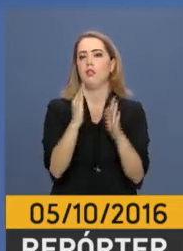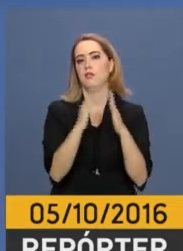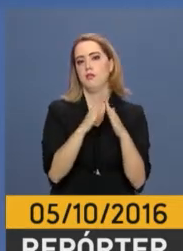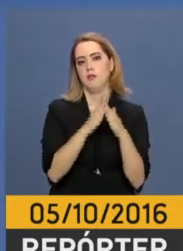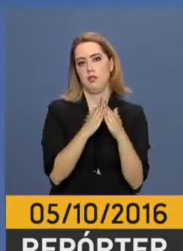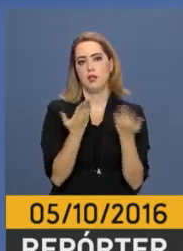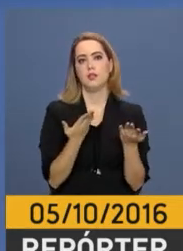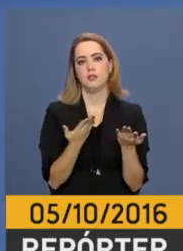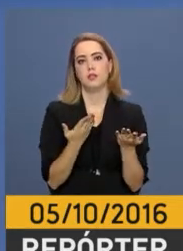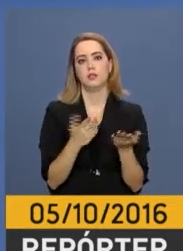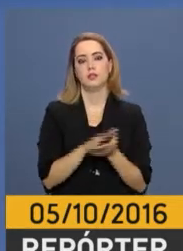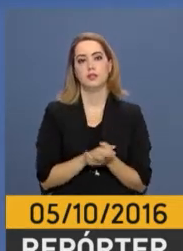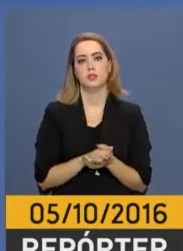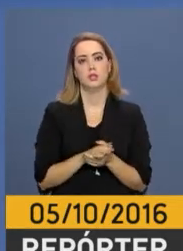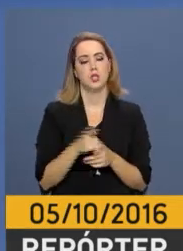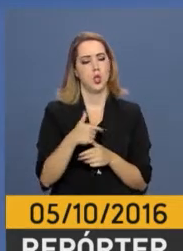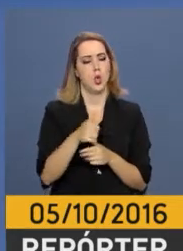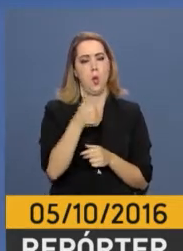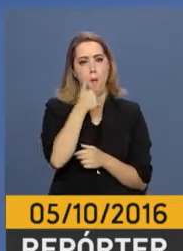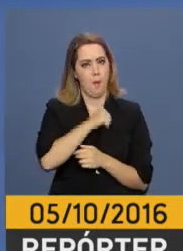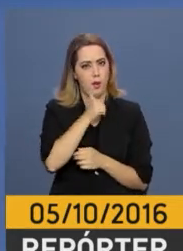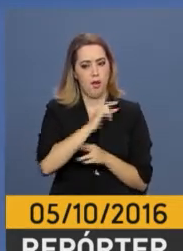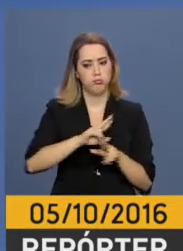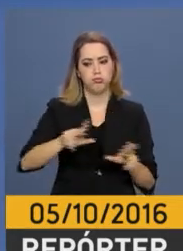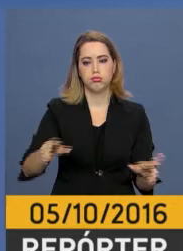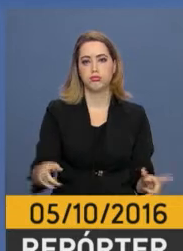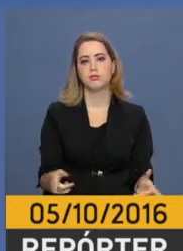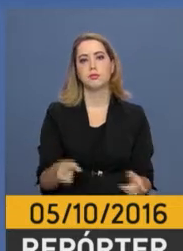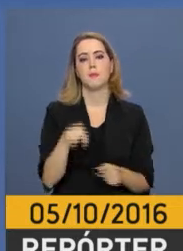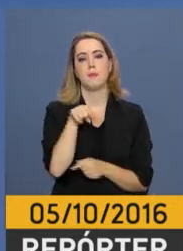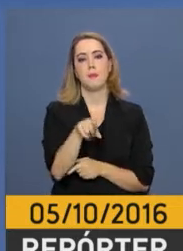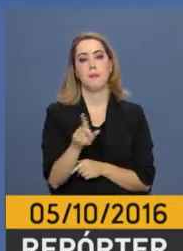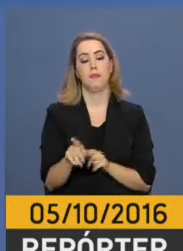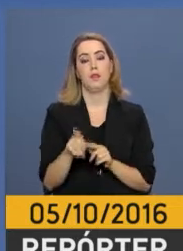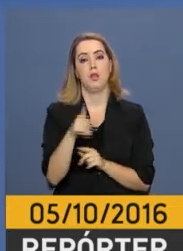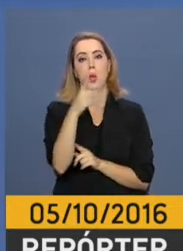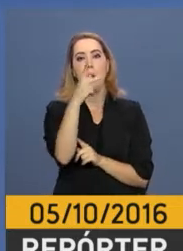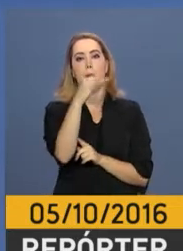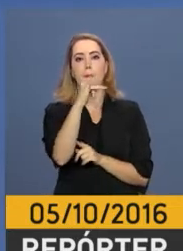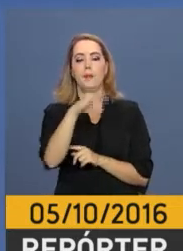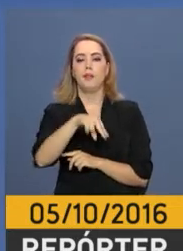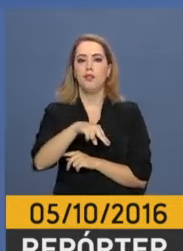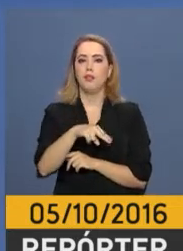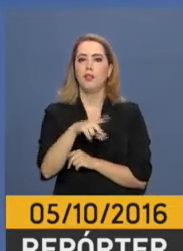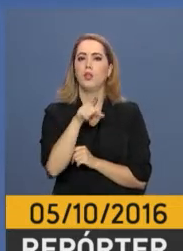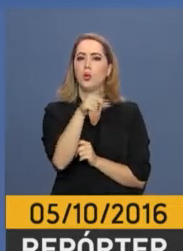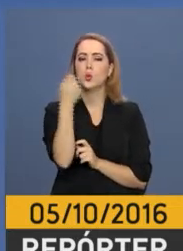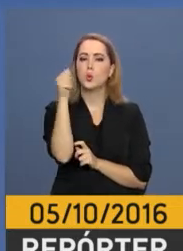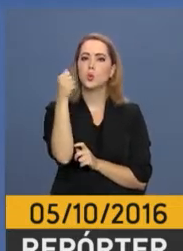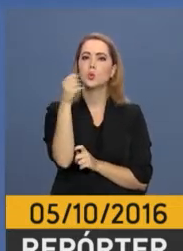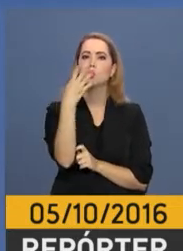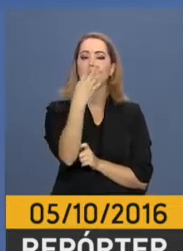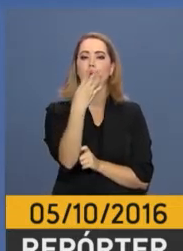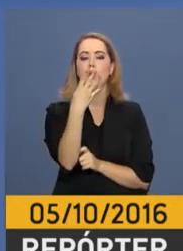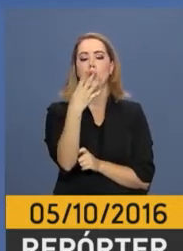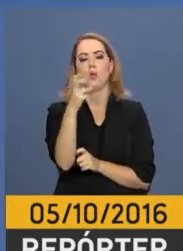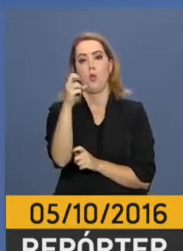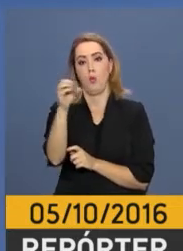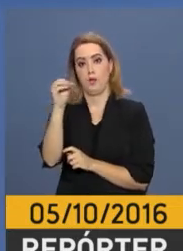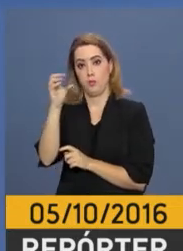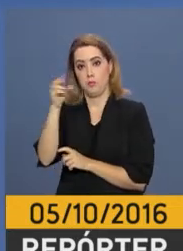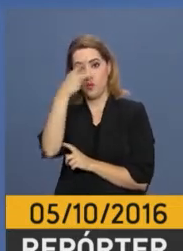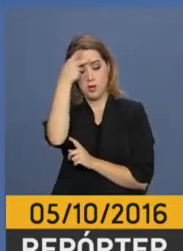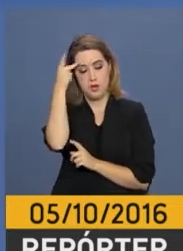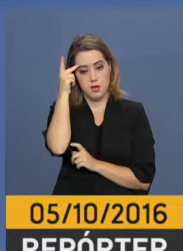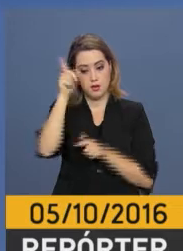são visitadoras né lá no sul por exemplo bingo primeira infância melhor são os 4.500 visitadores